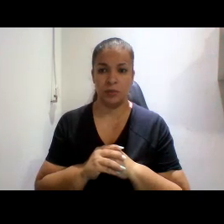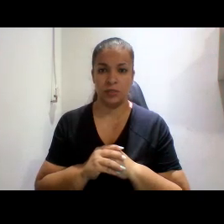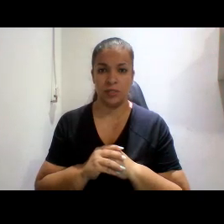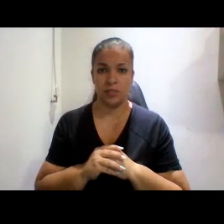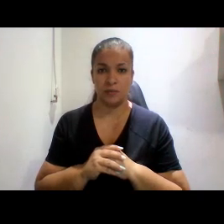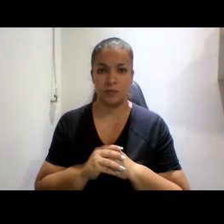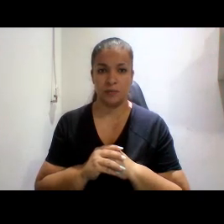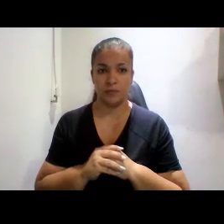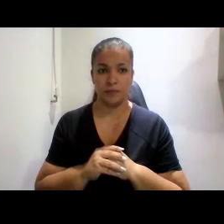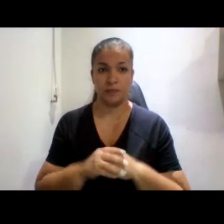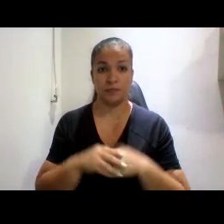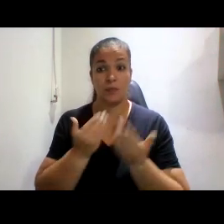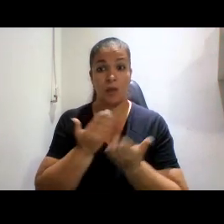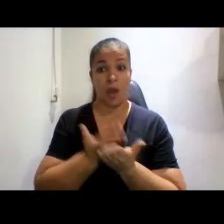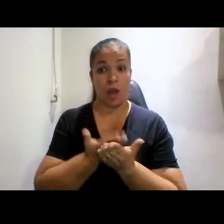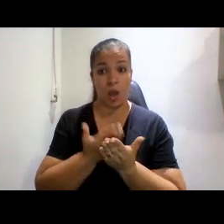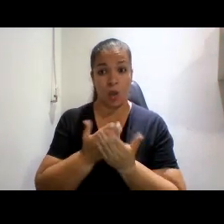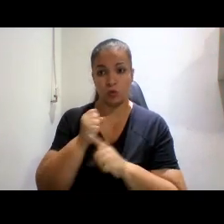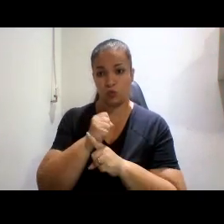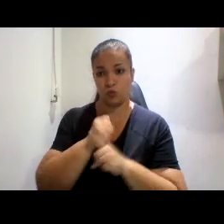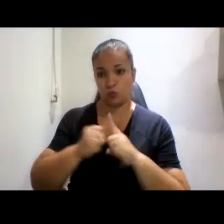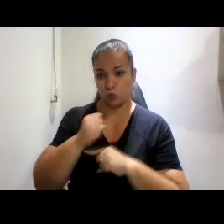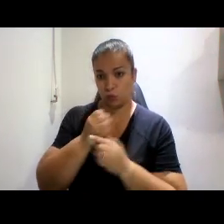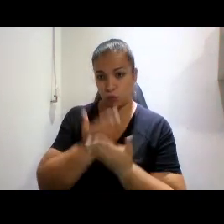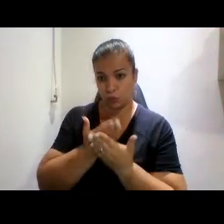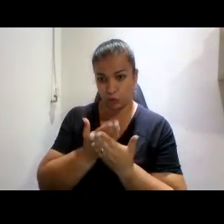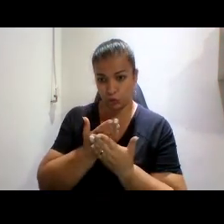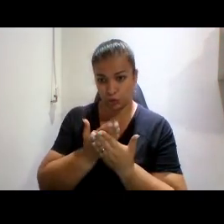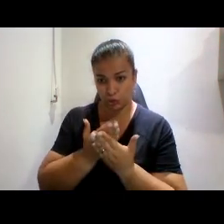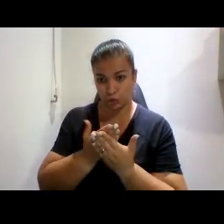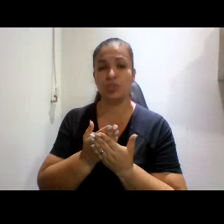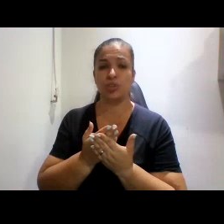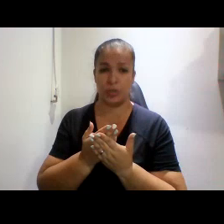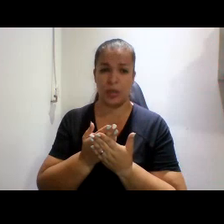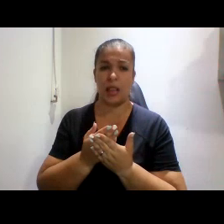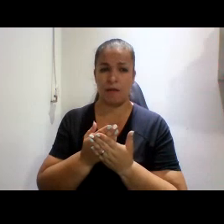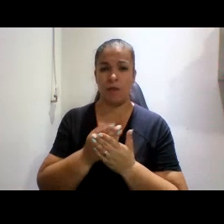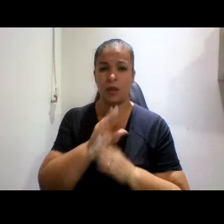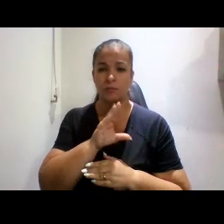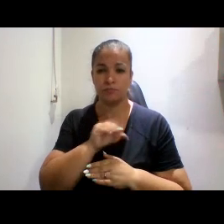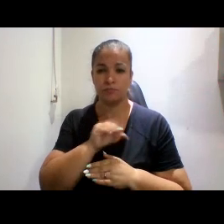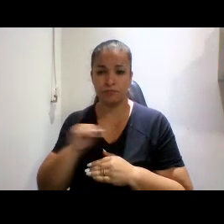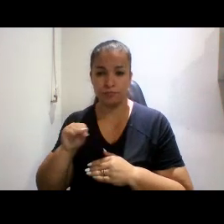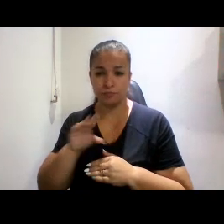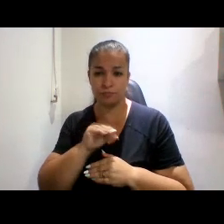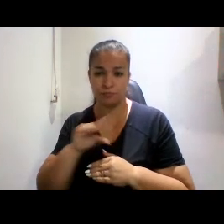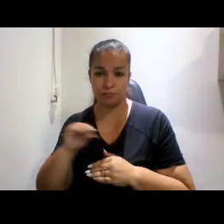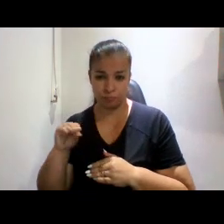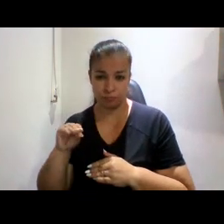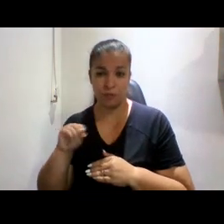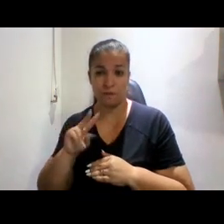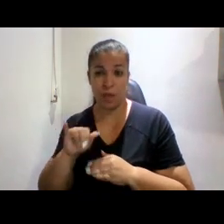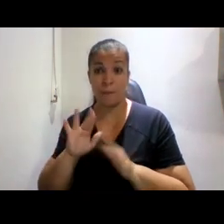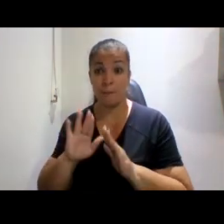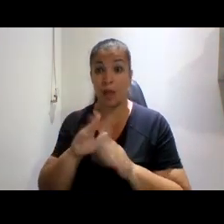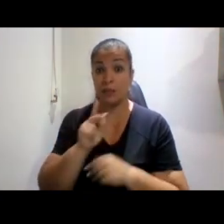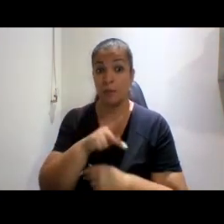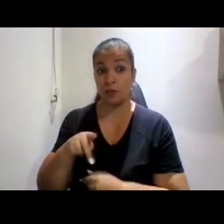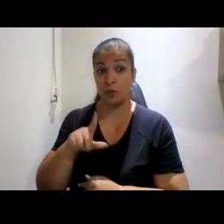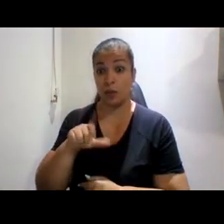Bom, a aula de sociologia, lembra que ela vai ficar um pouco mais para frente? Porém, a professora Liliane, que vai ser